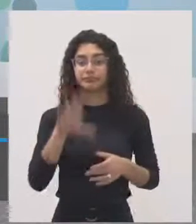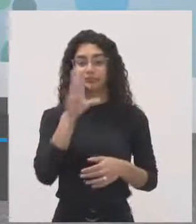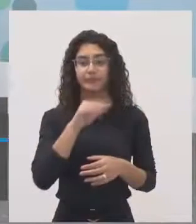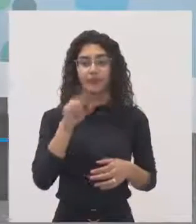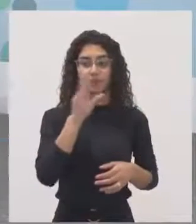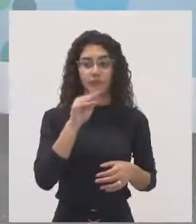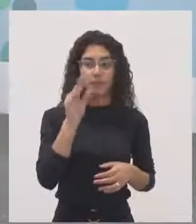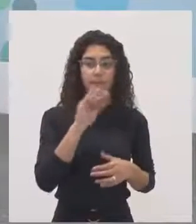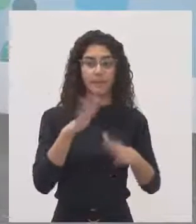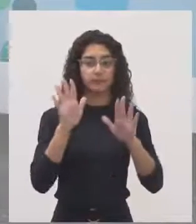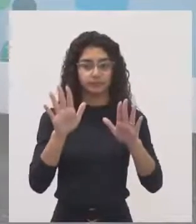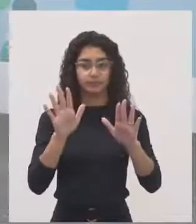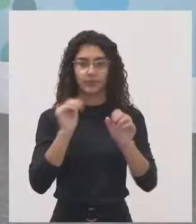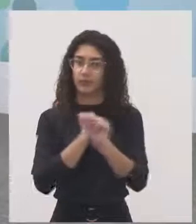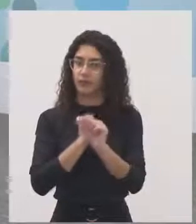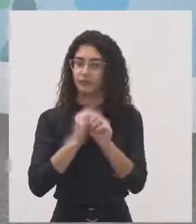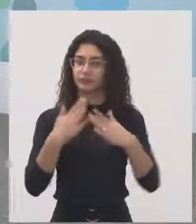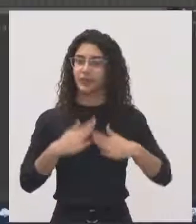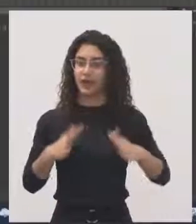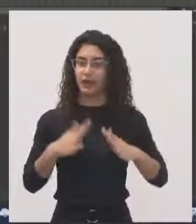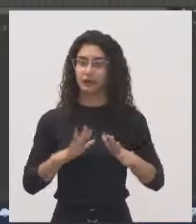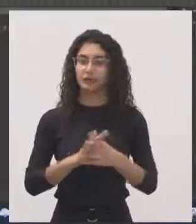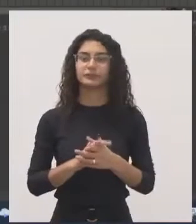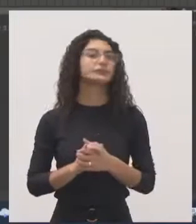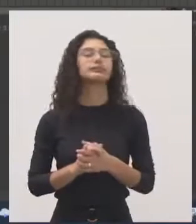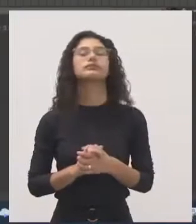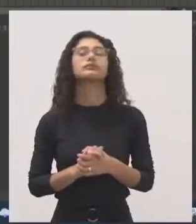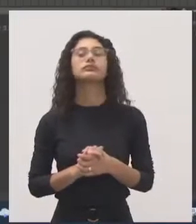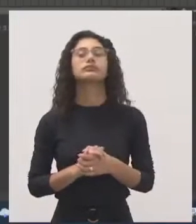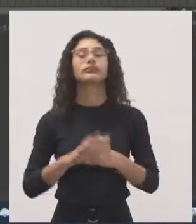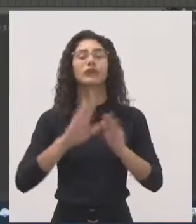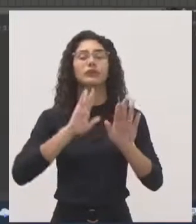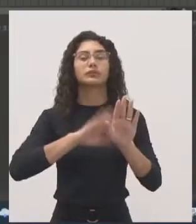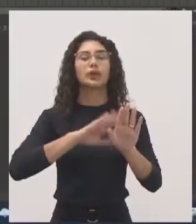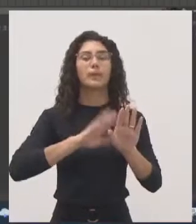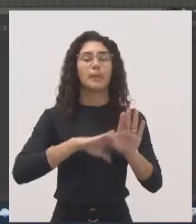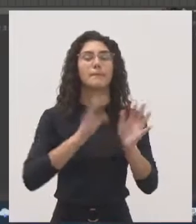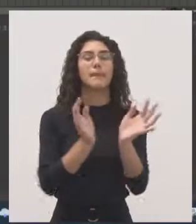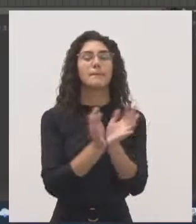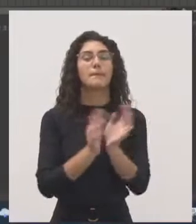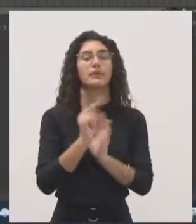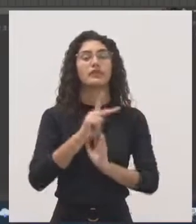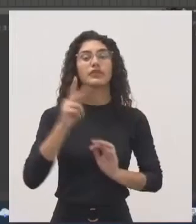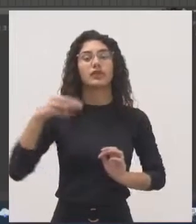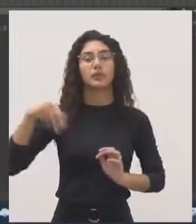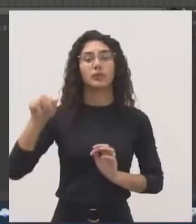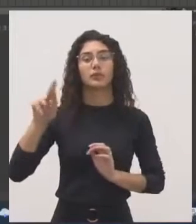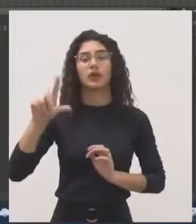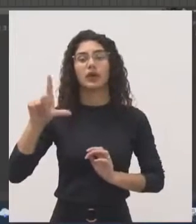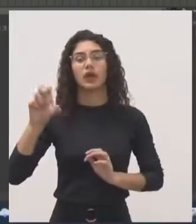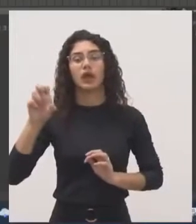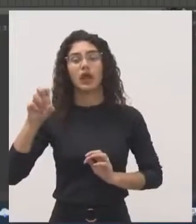aí... Calma. Enquanto o pessoal da produção tá colocando, a professora Marlene perguntou se...